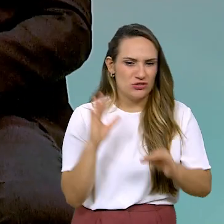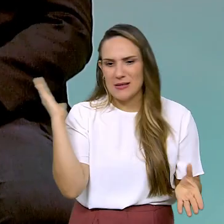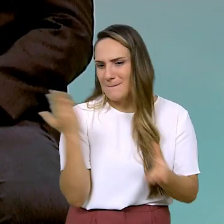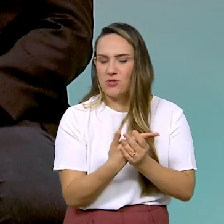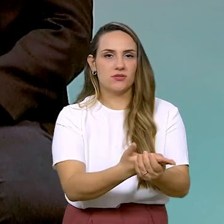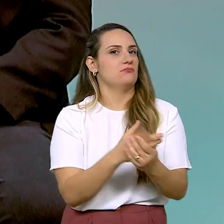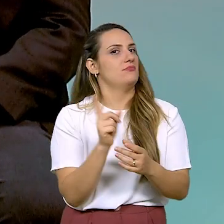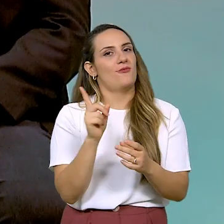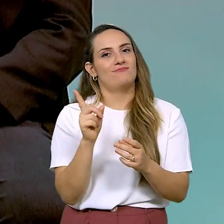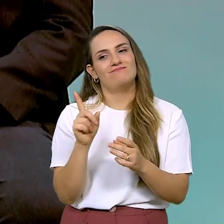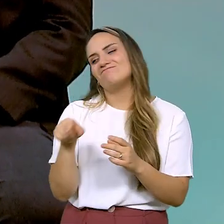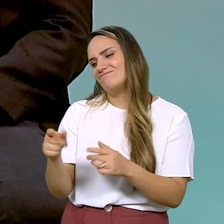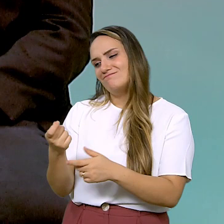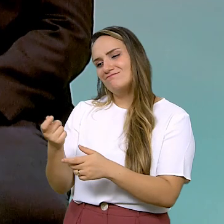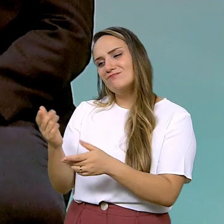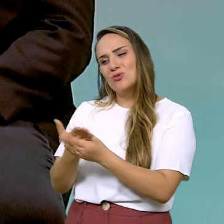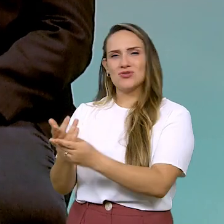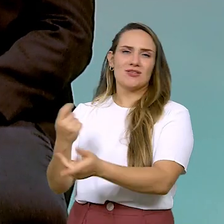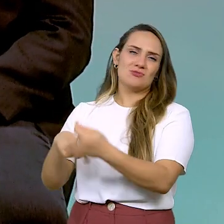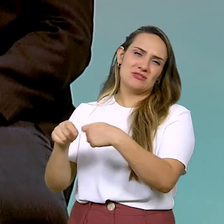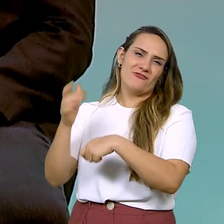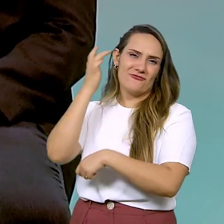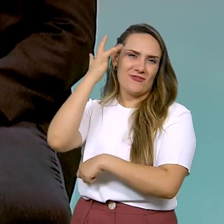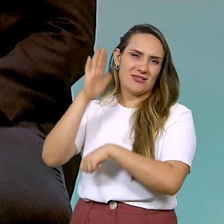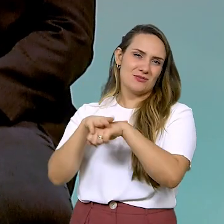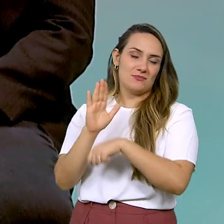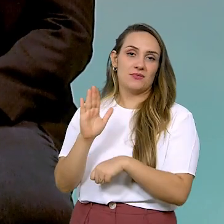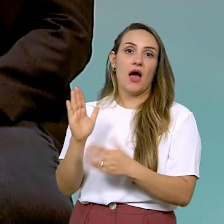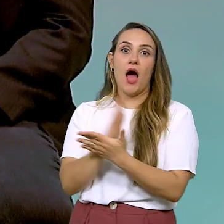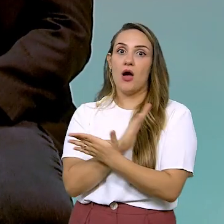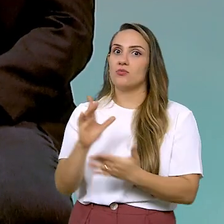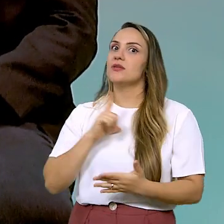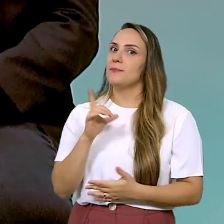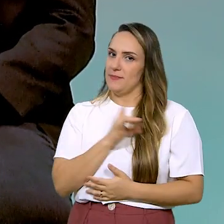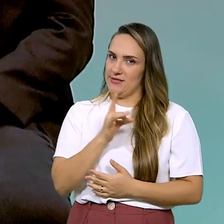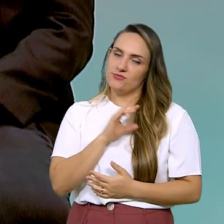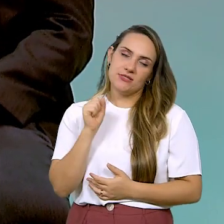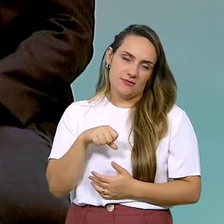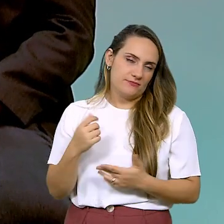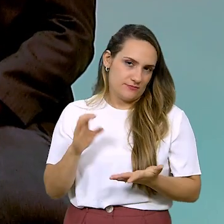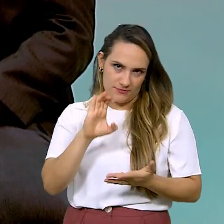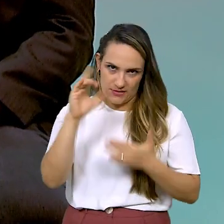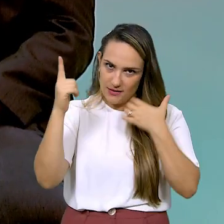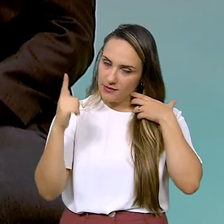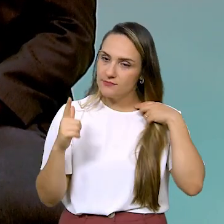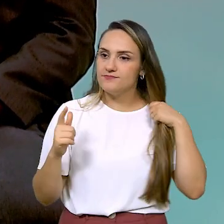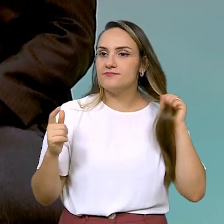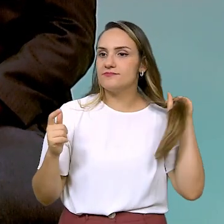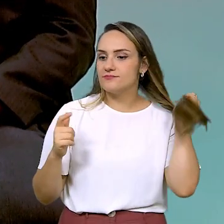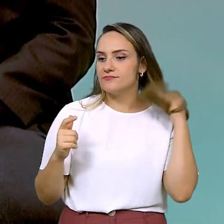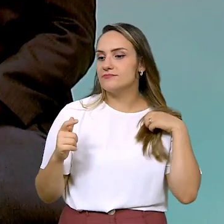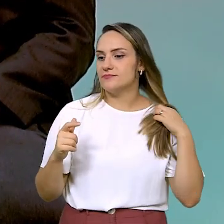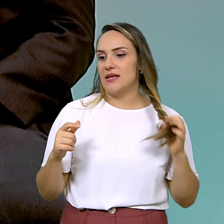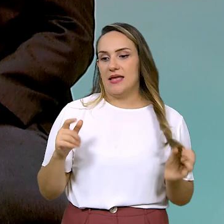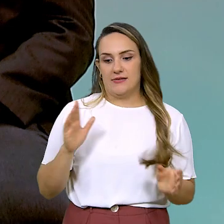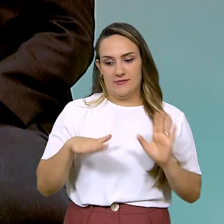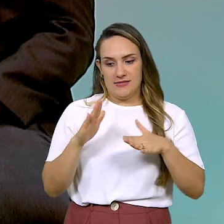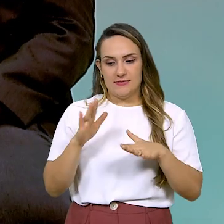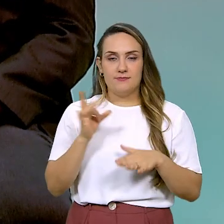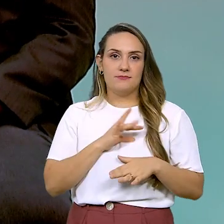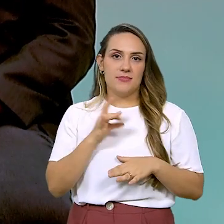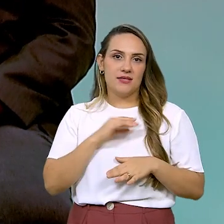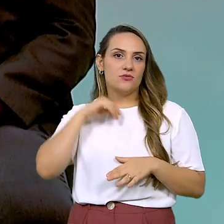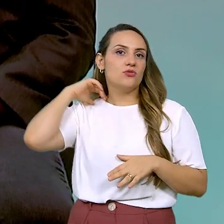via judicial, quando na verdade essa forma é bem mais simples. Agora, muitos também ficam com medo, Paulo, porque temem às vezes